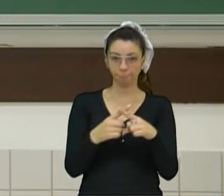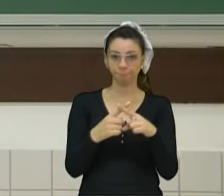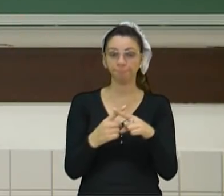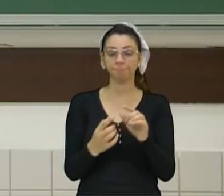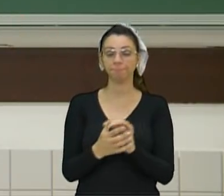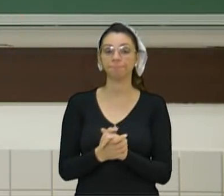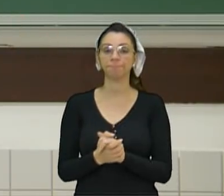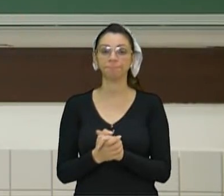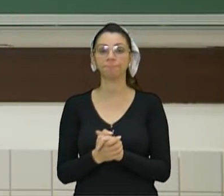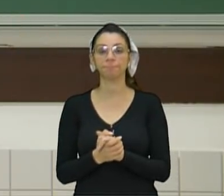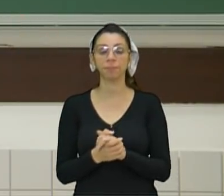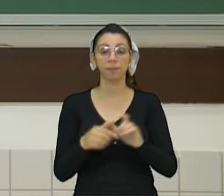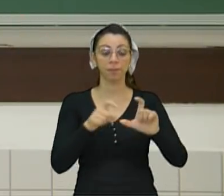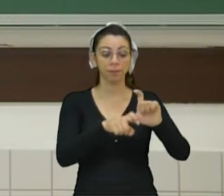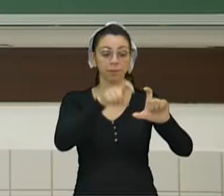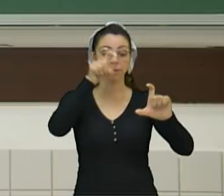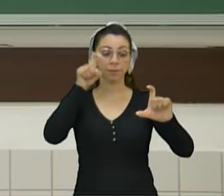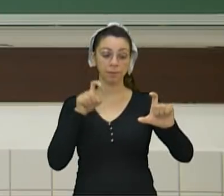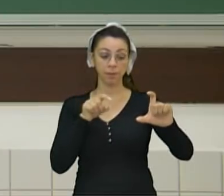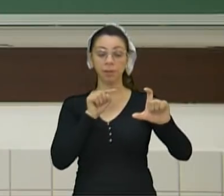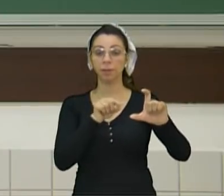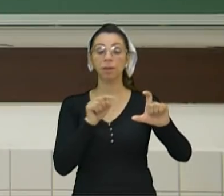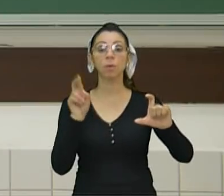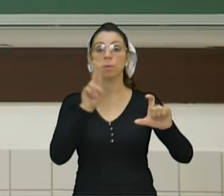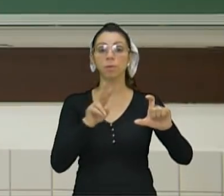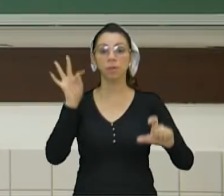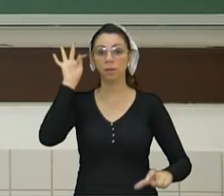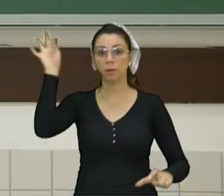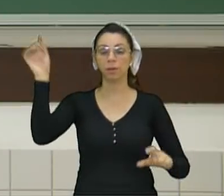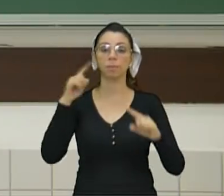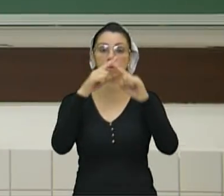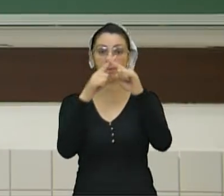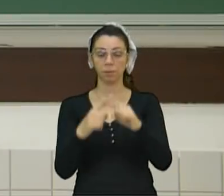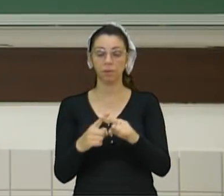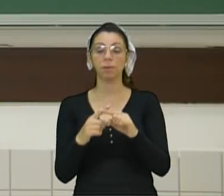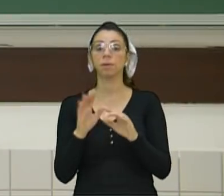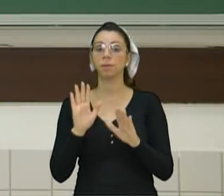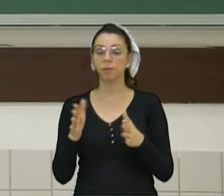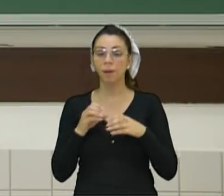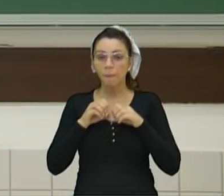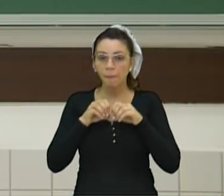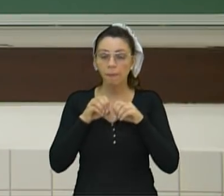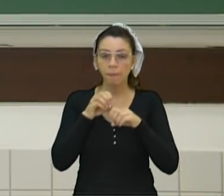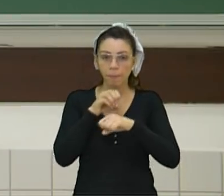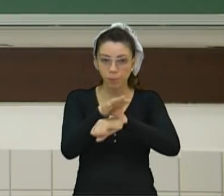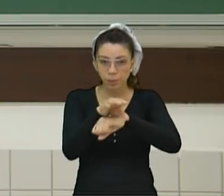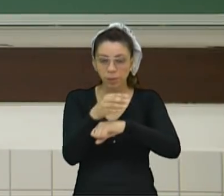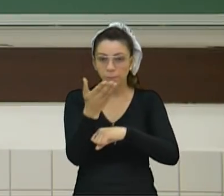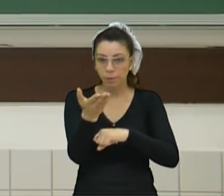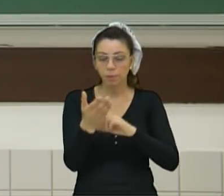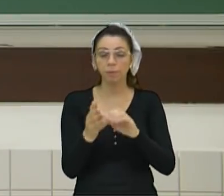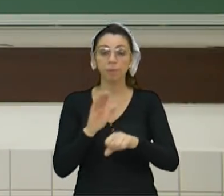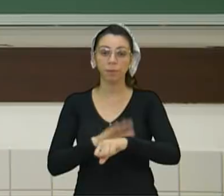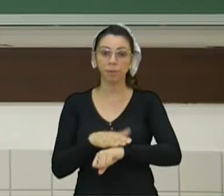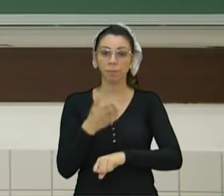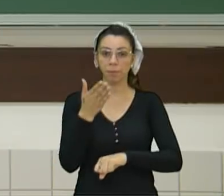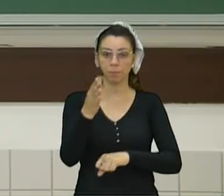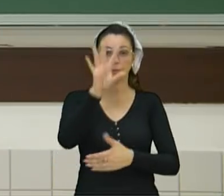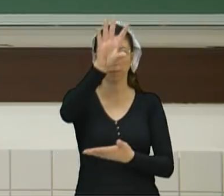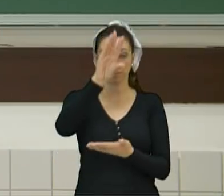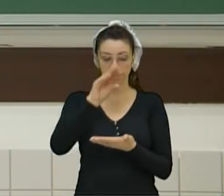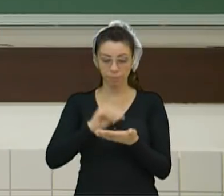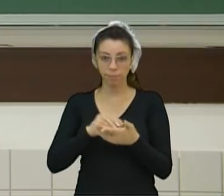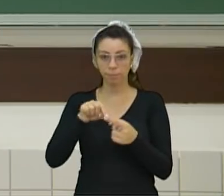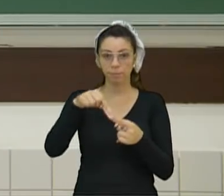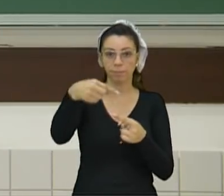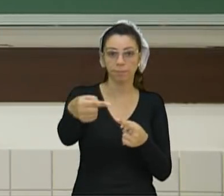estamos falando de eventos independentes, é isso que vocês vão usar. Então, deixei esses recadinhos aí, dicas para vocês. Agora eu vou dar um tempinho para vocês copiarem